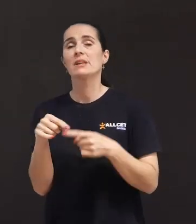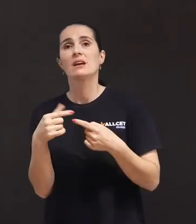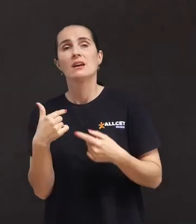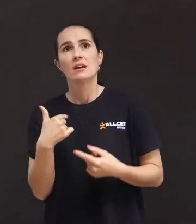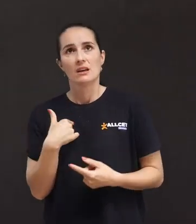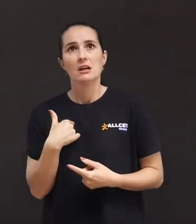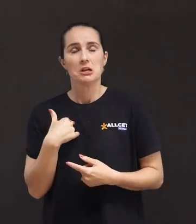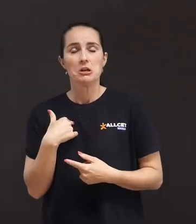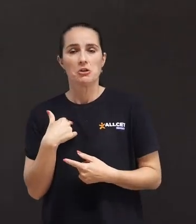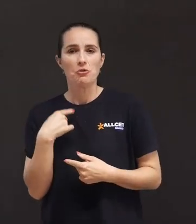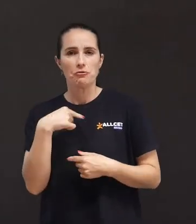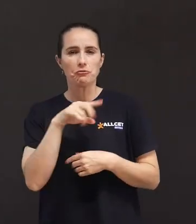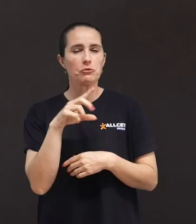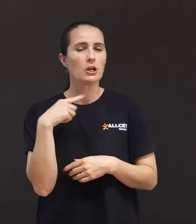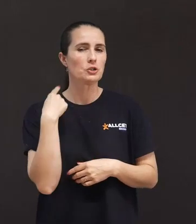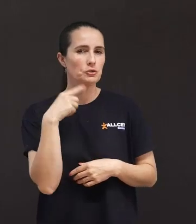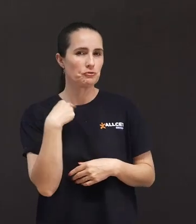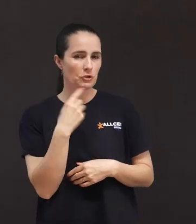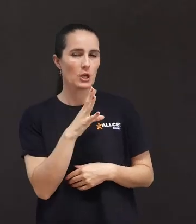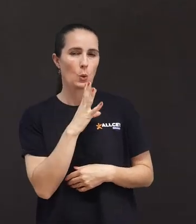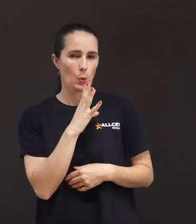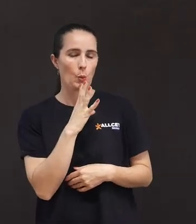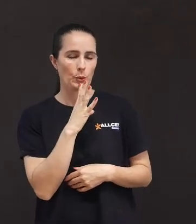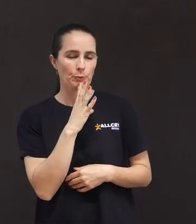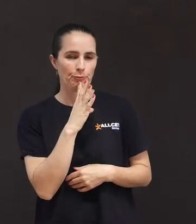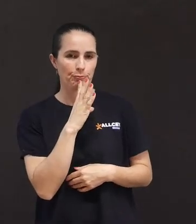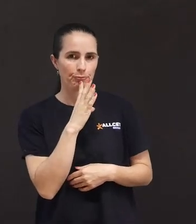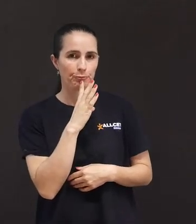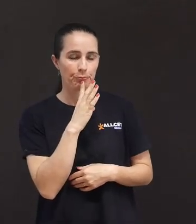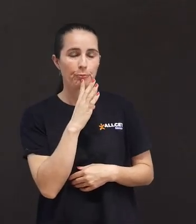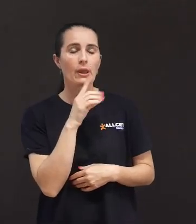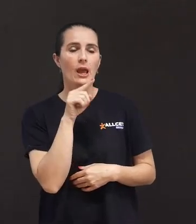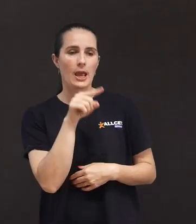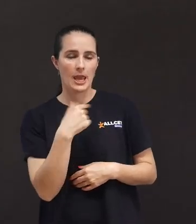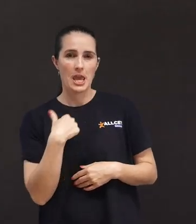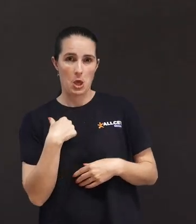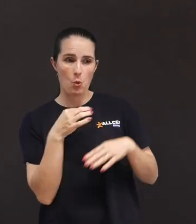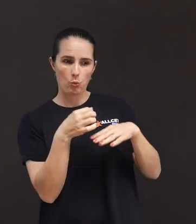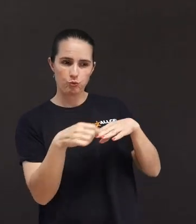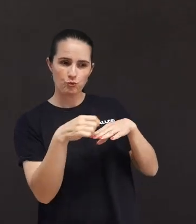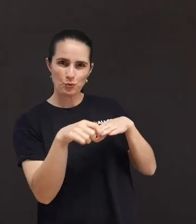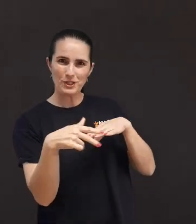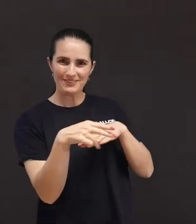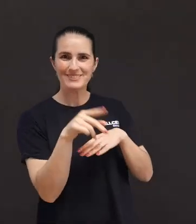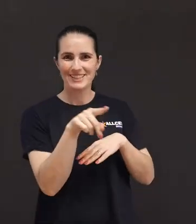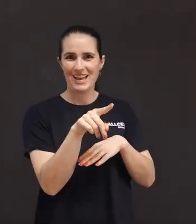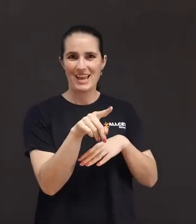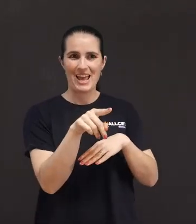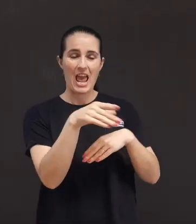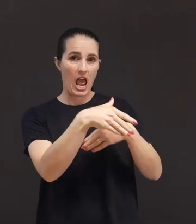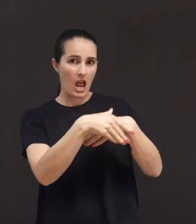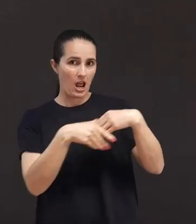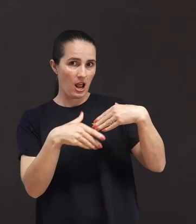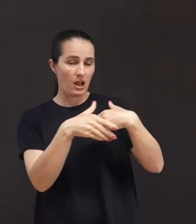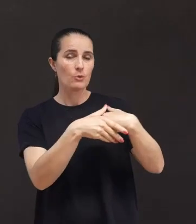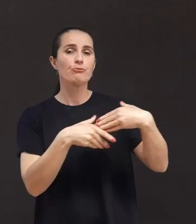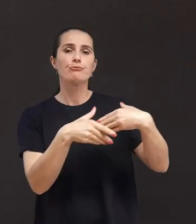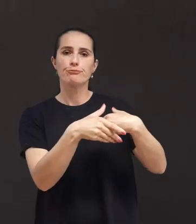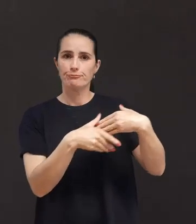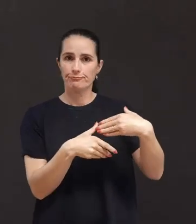eu fui orientada por uma conhecida, que era advogada, que eu fazia a unha dela e eu comentei com ela por